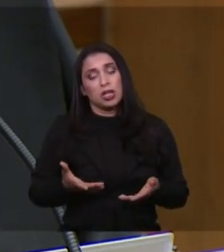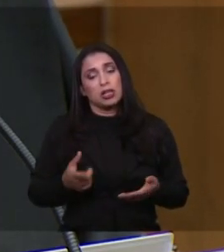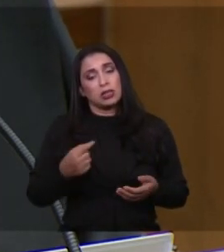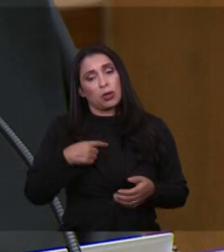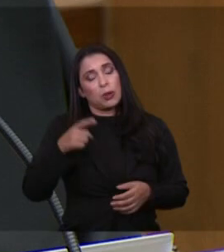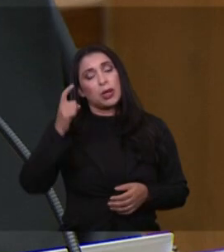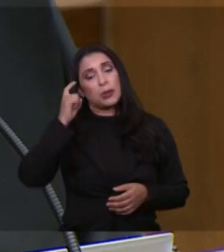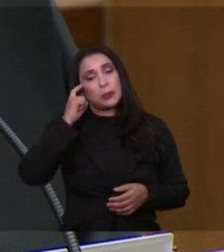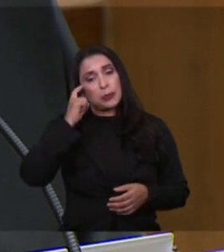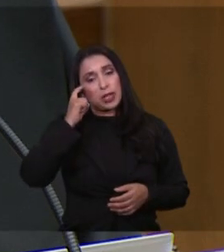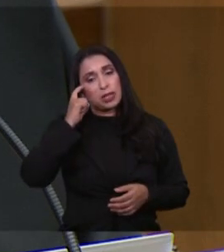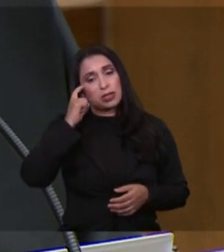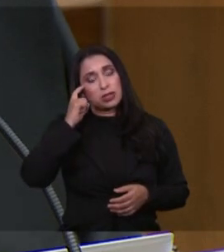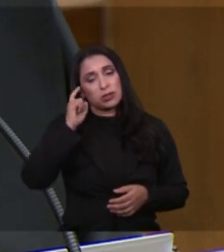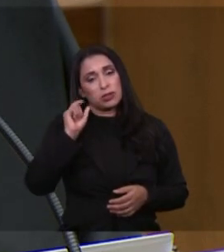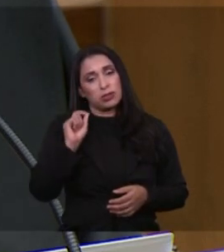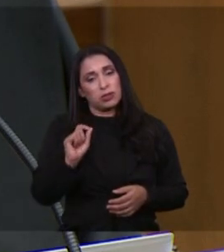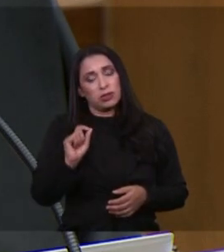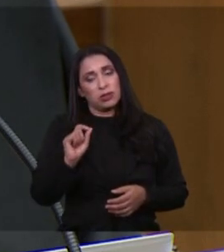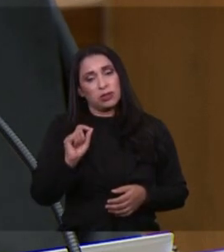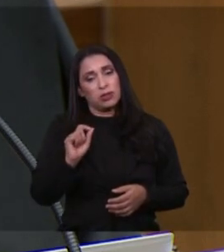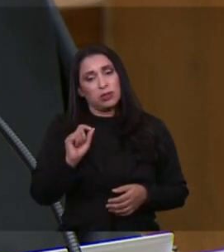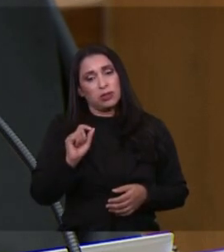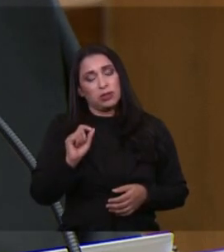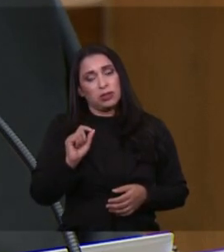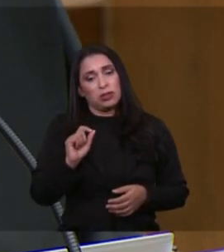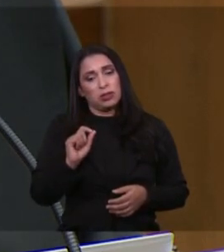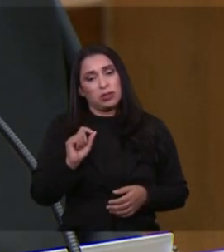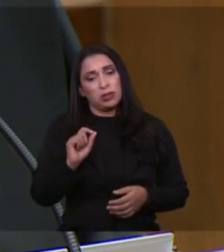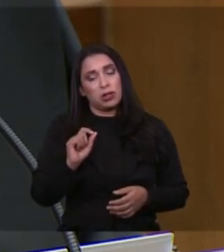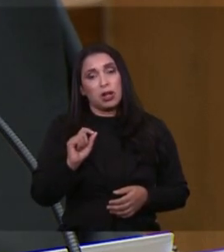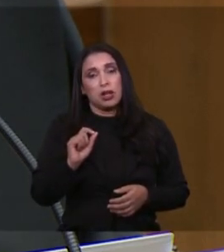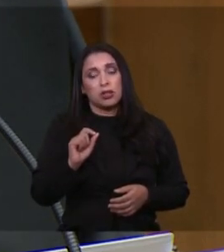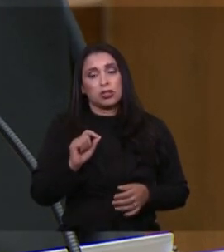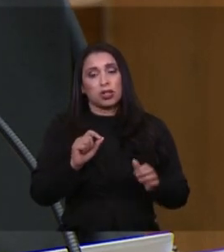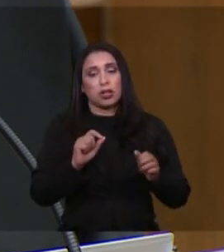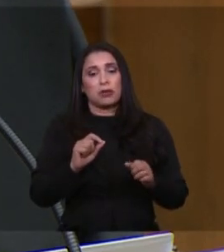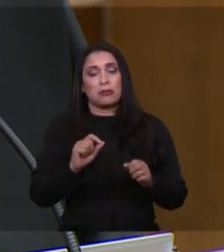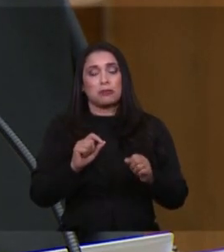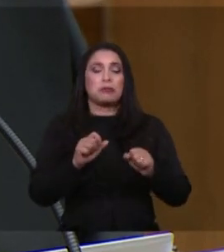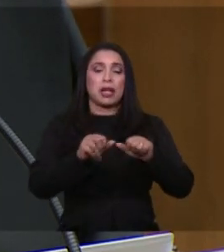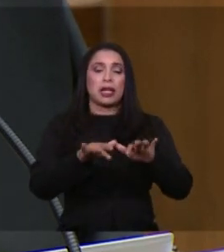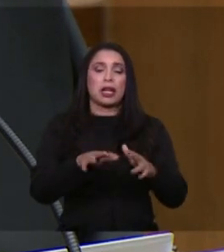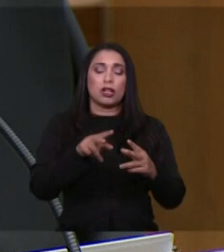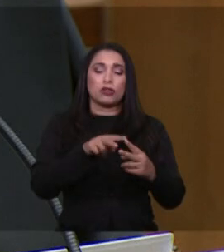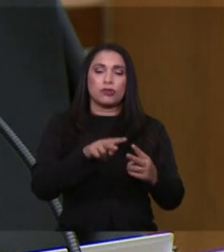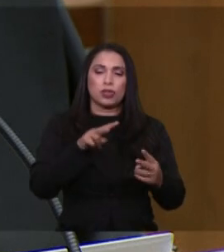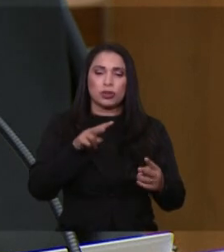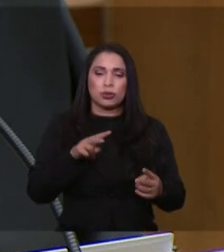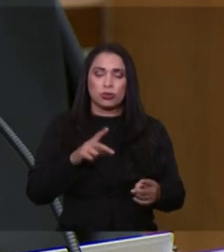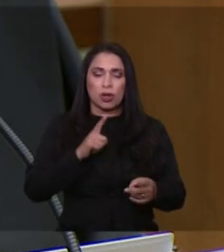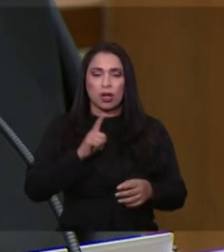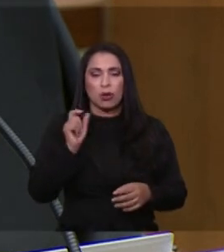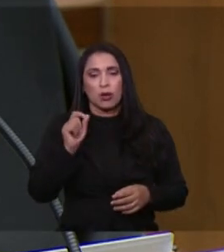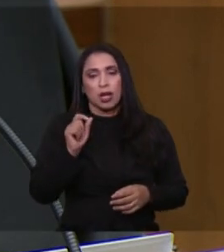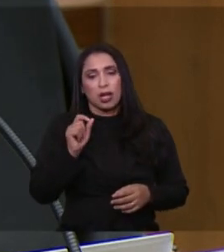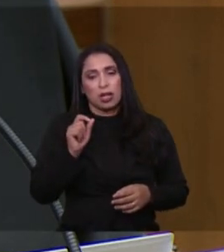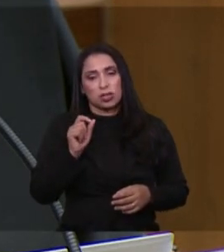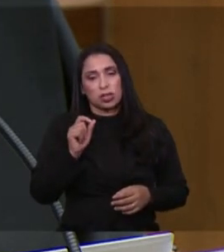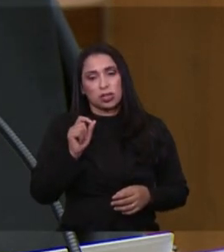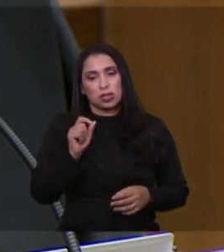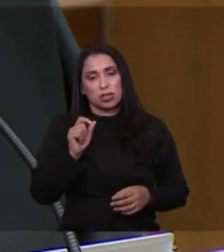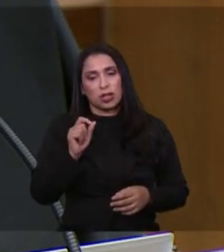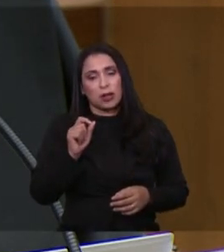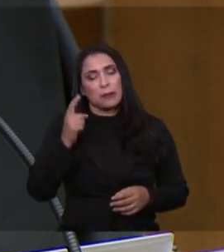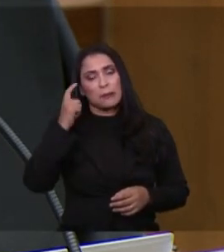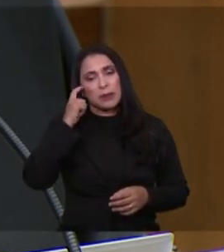talvez fosse o caso, até de uma nova sessão de plenário virtual, nós todos caminharmos mais ou menos na direção